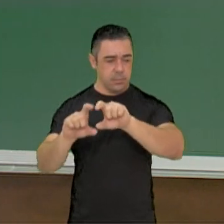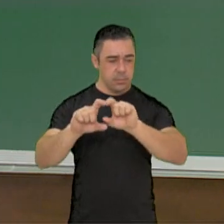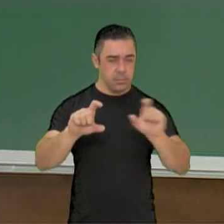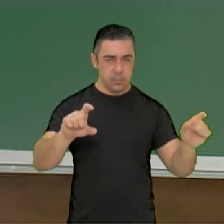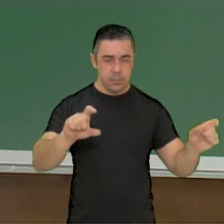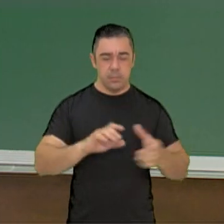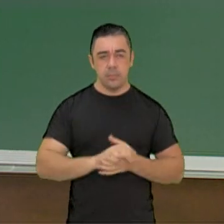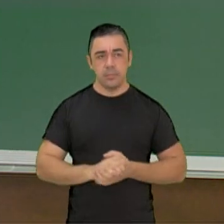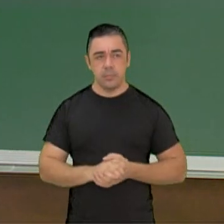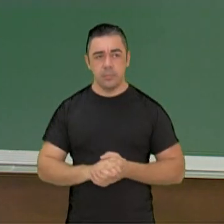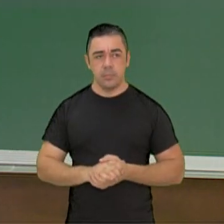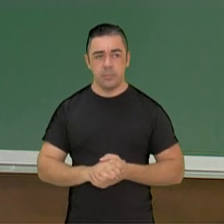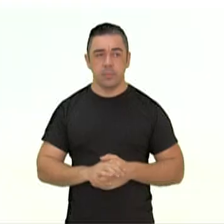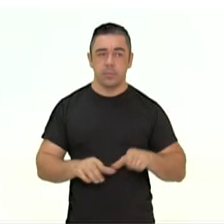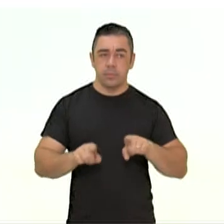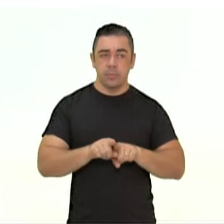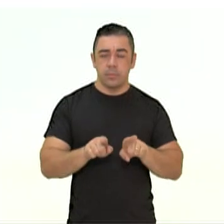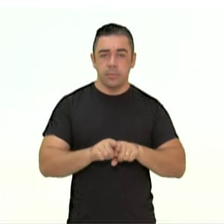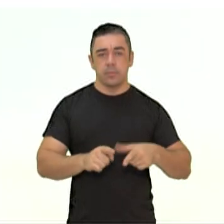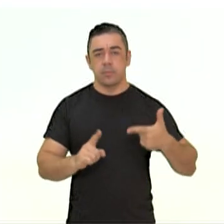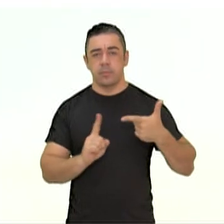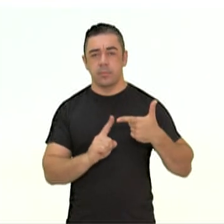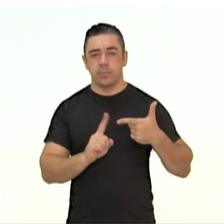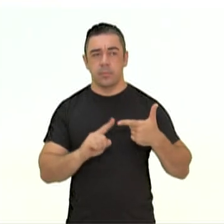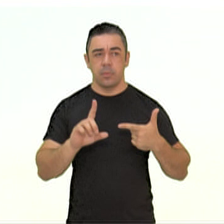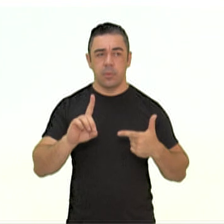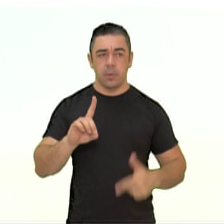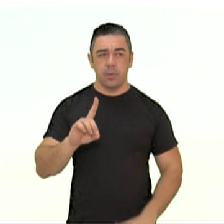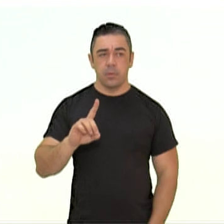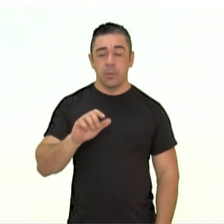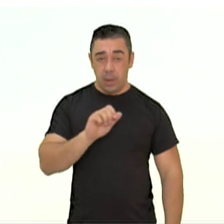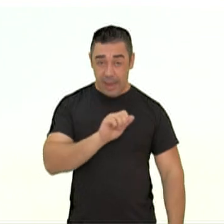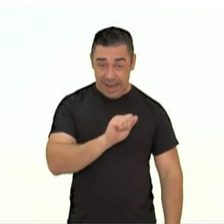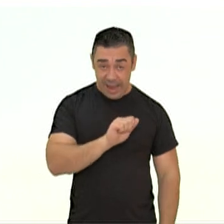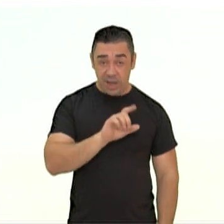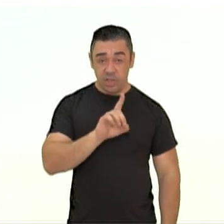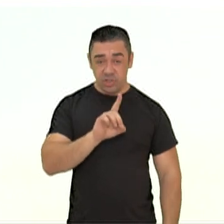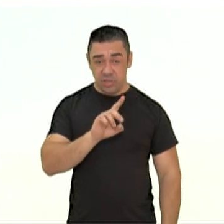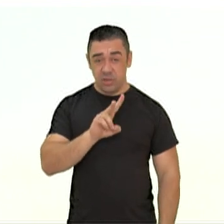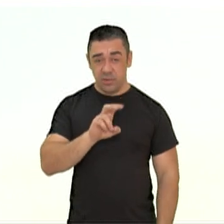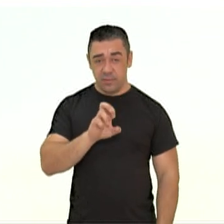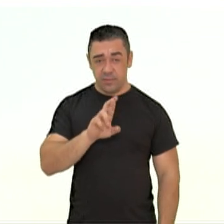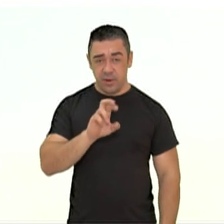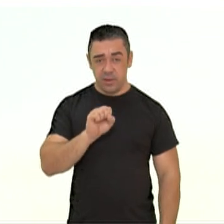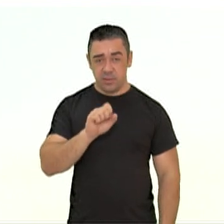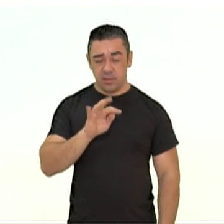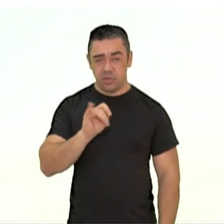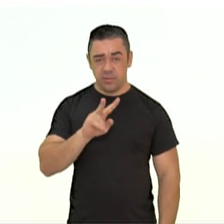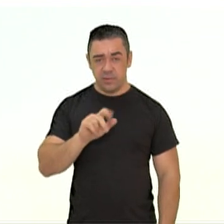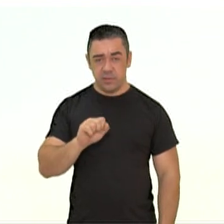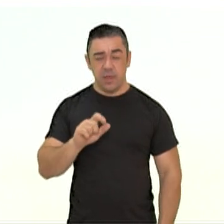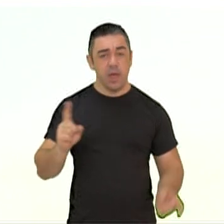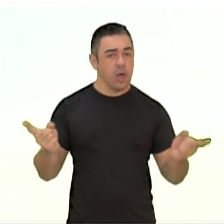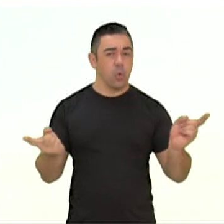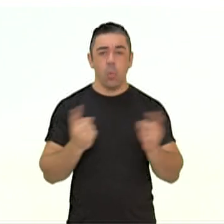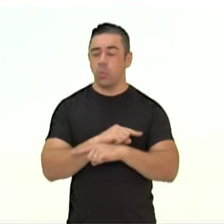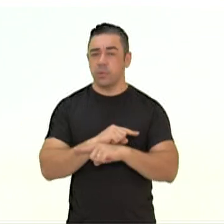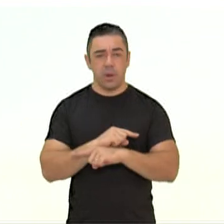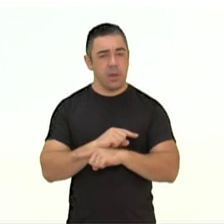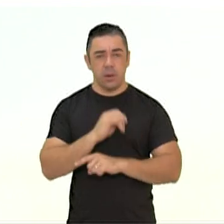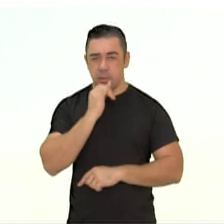E, Vamos também falar das adversativas, que expressam oposição, tá